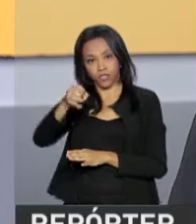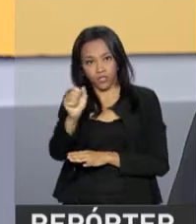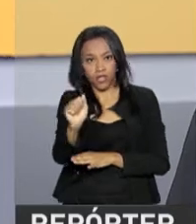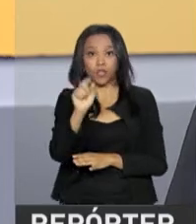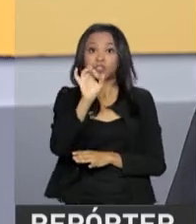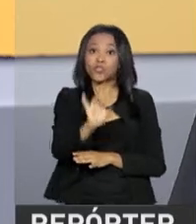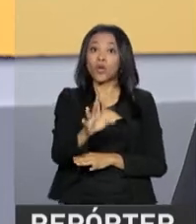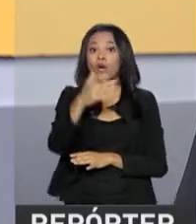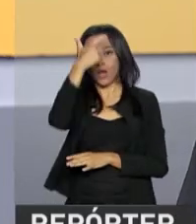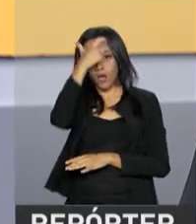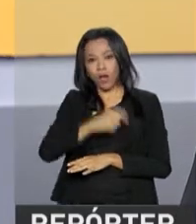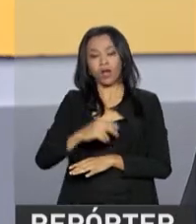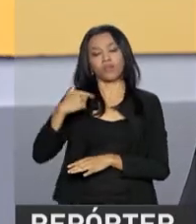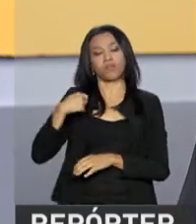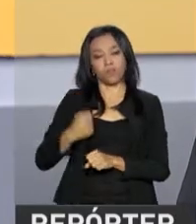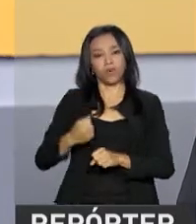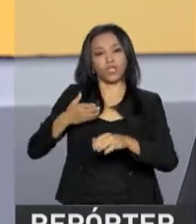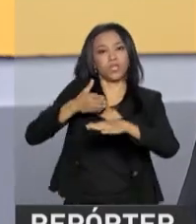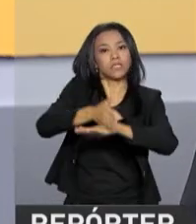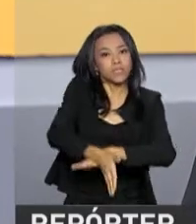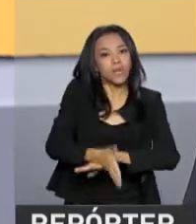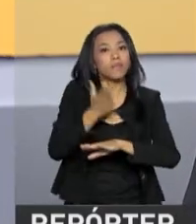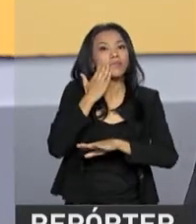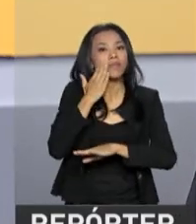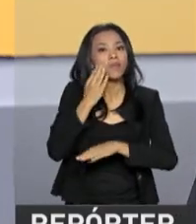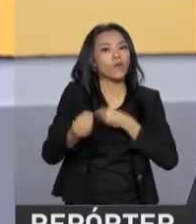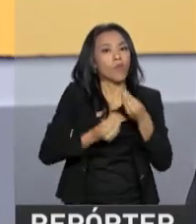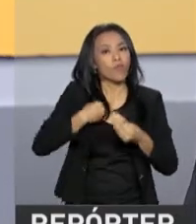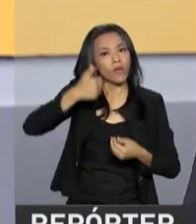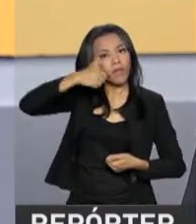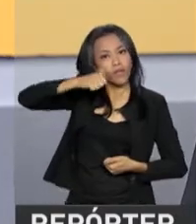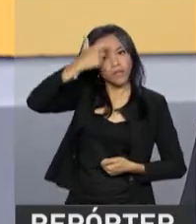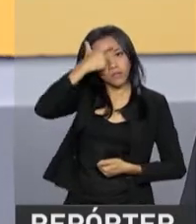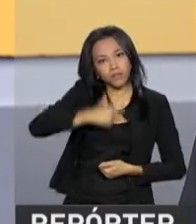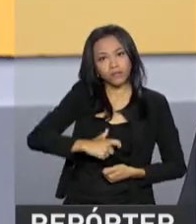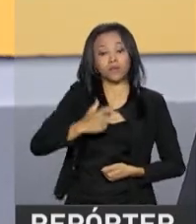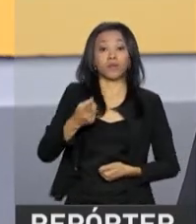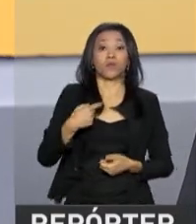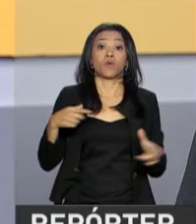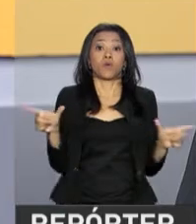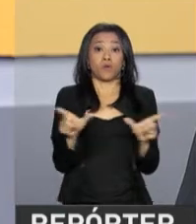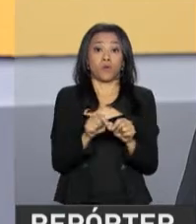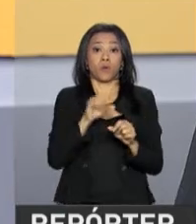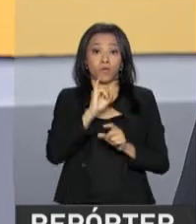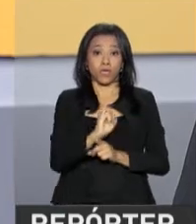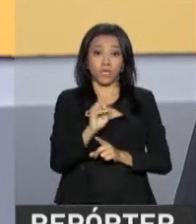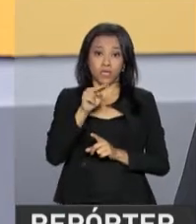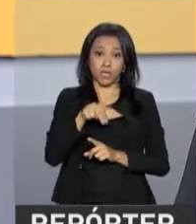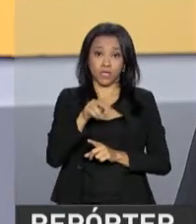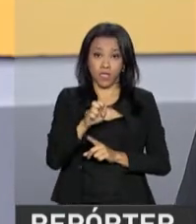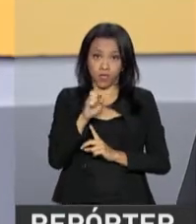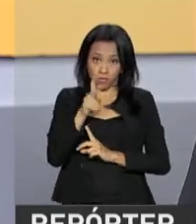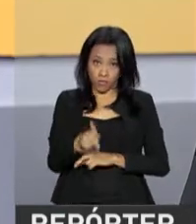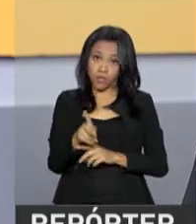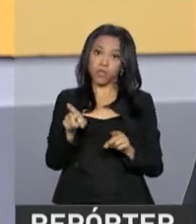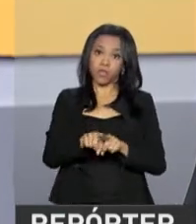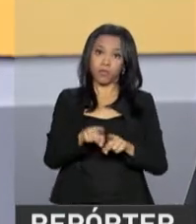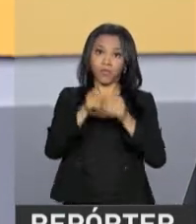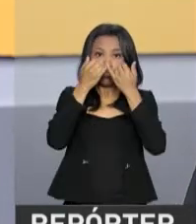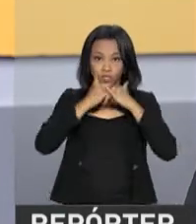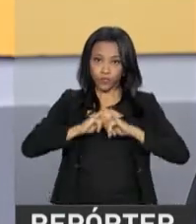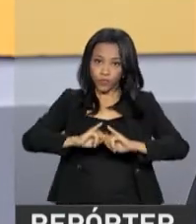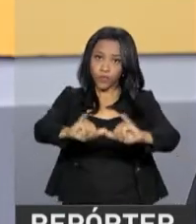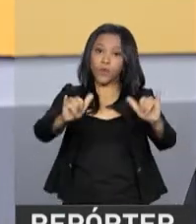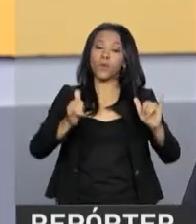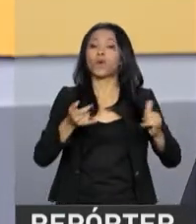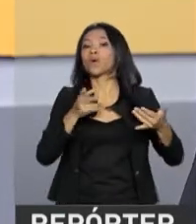desempenho o instituto nacional de estudos e pesquisas educacionais anísio teixeira inep também divulgou os resultados dos participantes